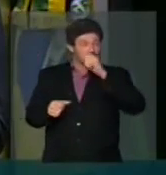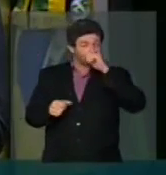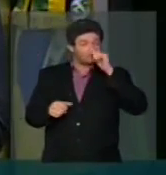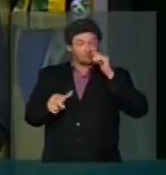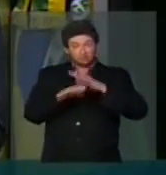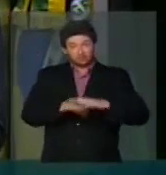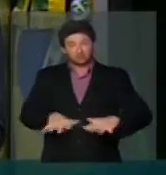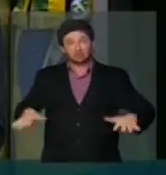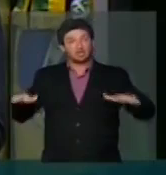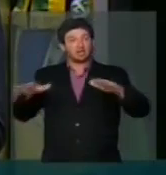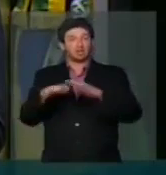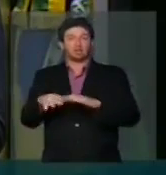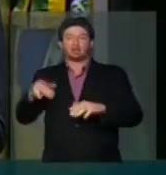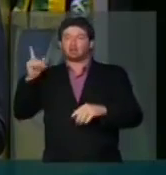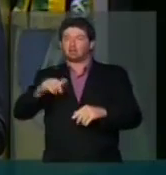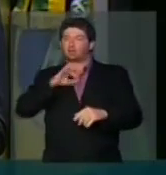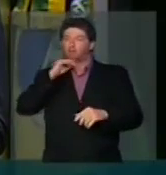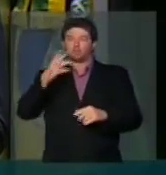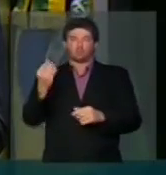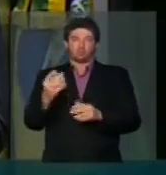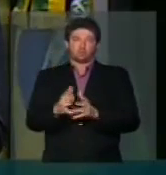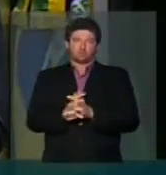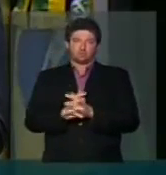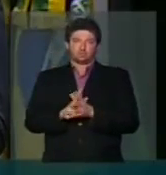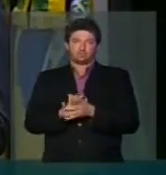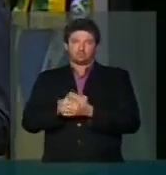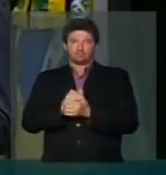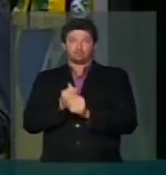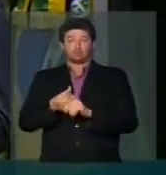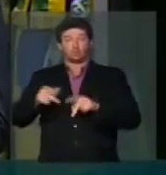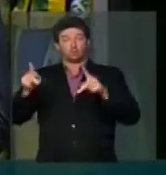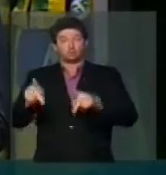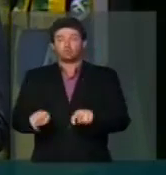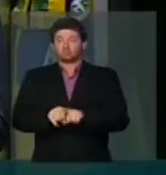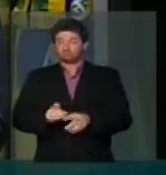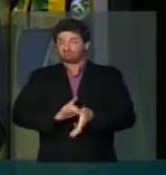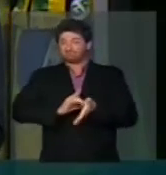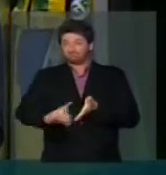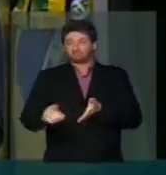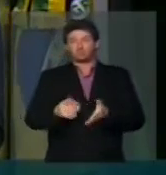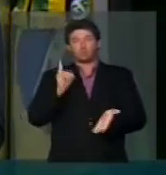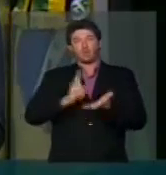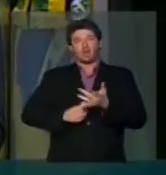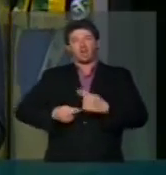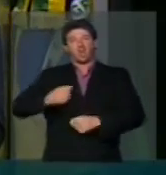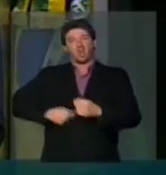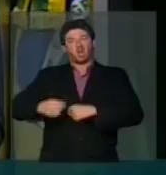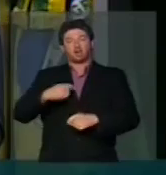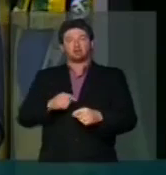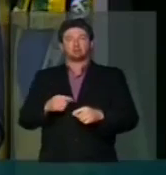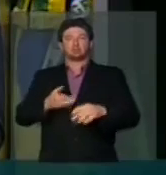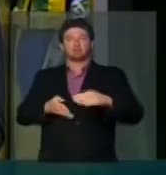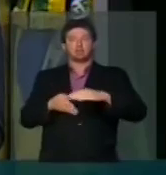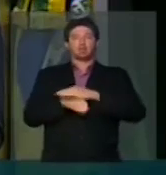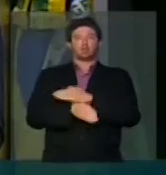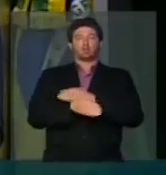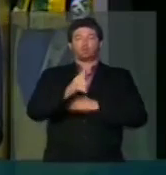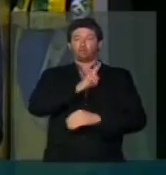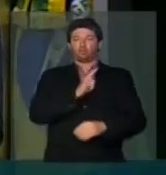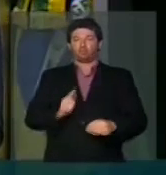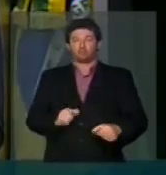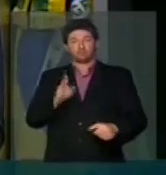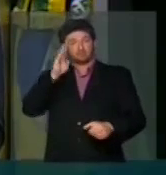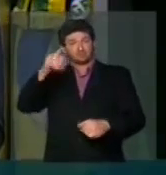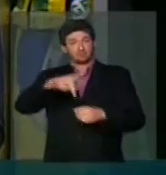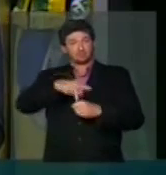unanimidade que é muito ruim. A população também rejeita o gigantesco esquema de corrupção que tomou conta do governo,